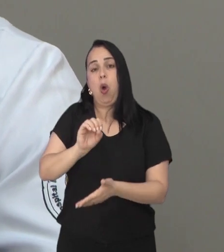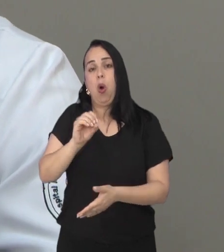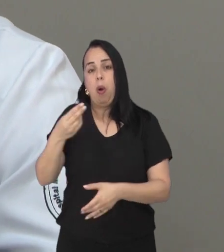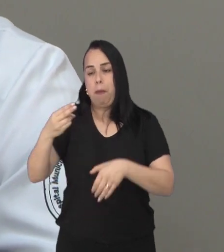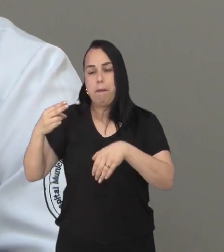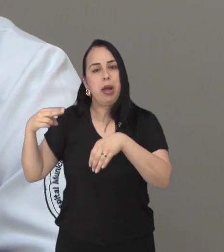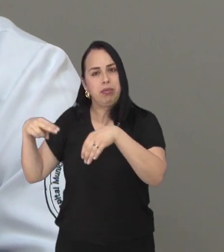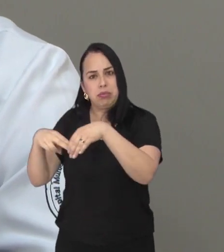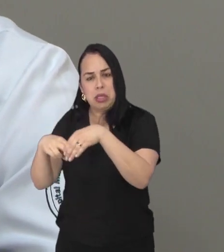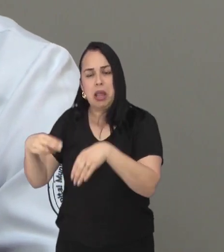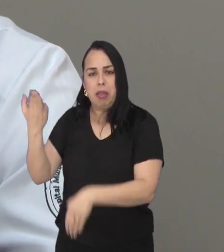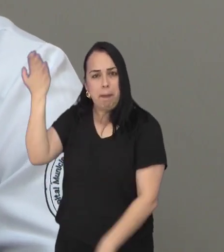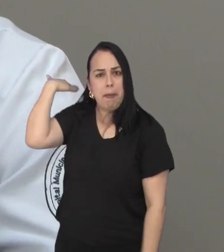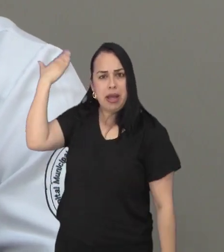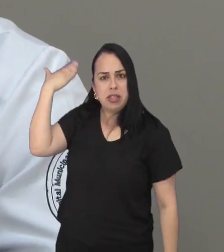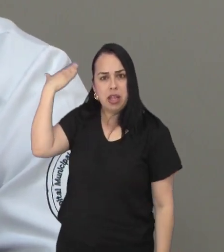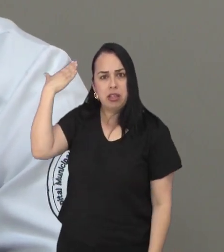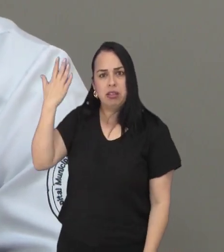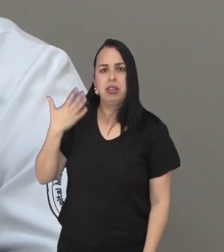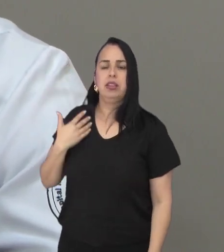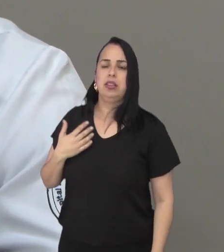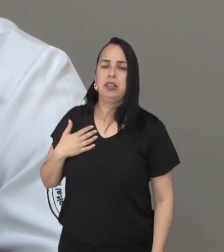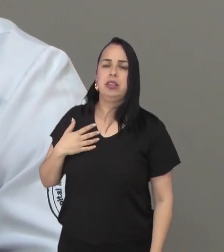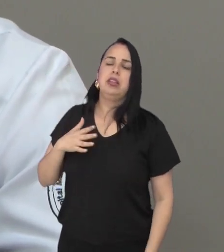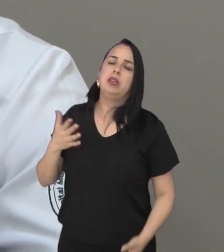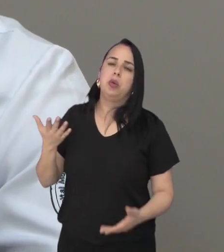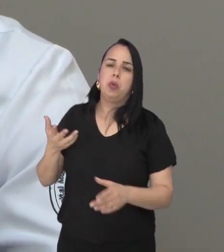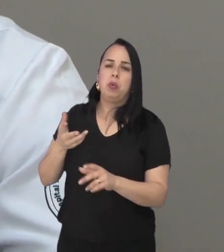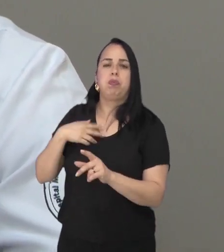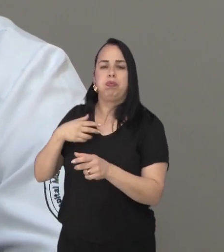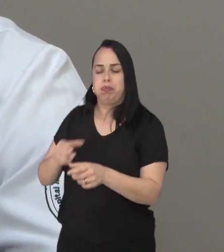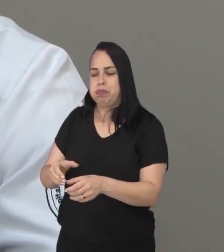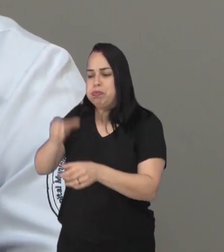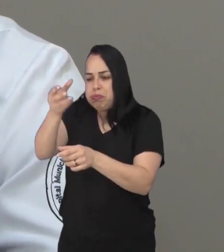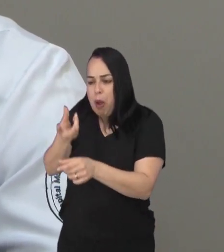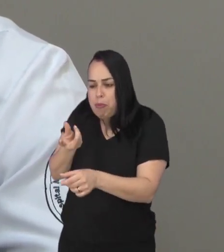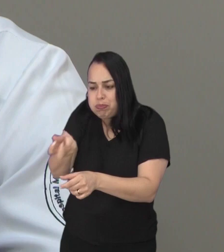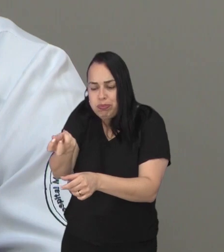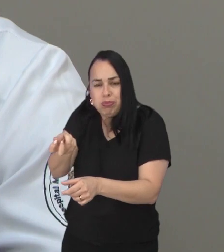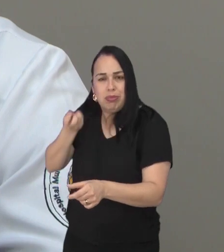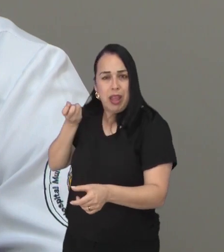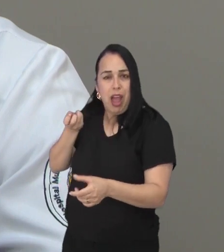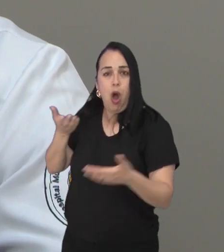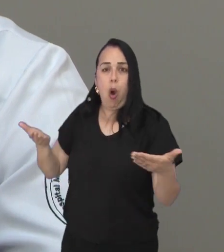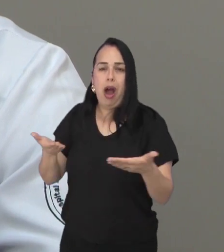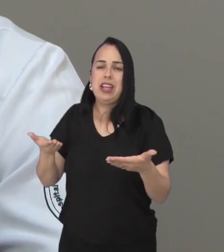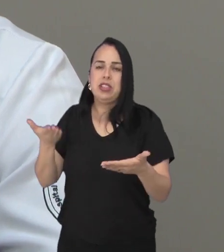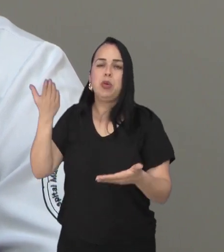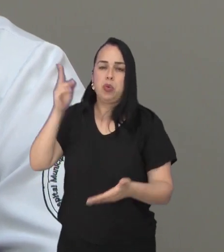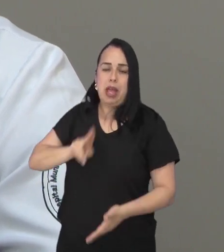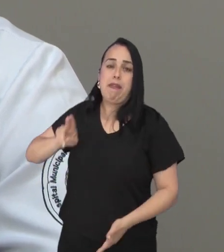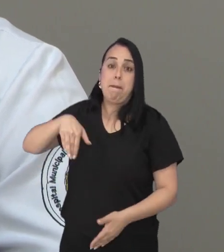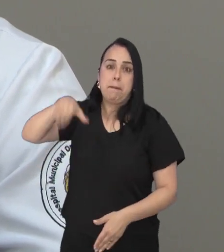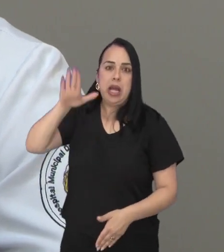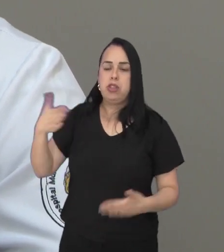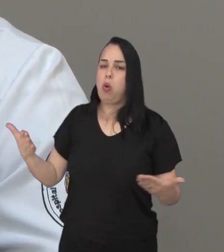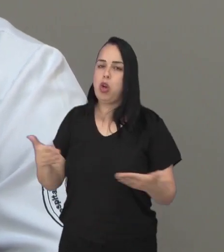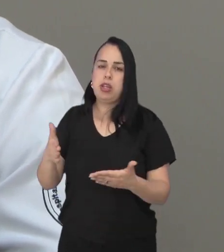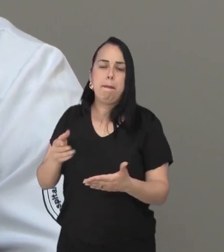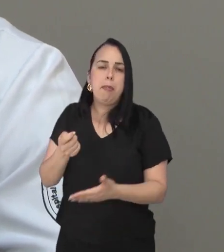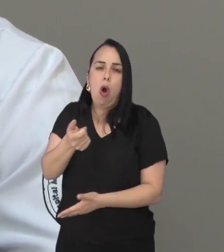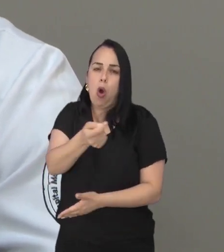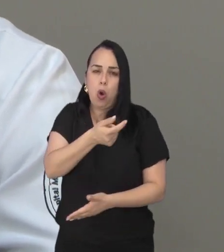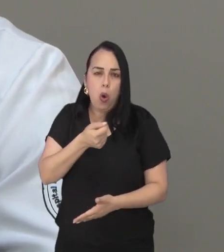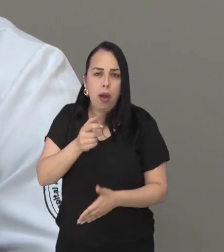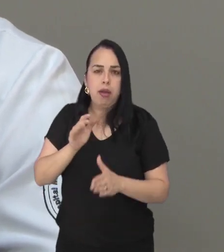Ou de uma biópsia muscular, né? Que antigamente era utilizado mais, hoje é reservado para alguns casos específicos e por vezes é realizado apenas